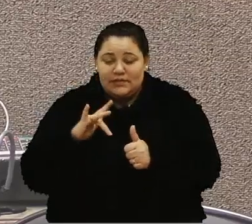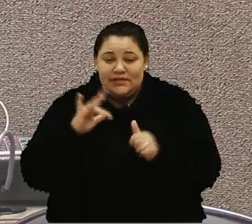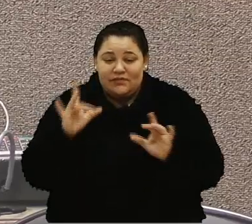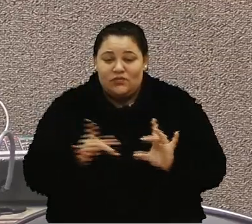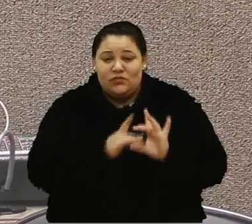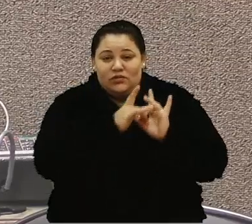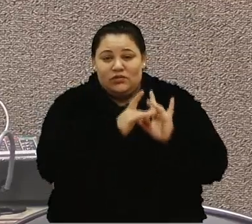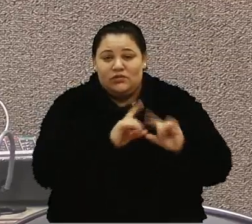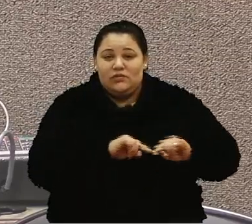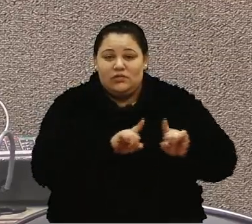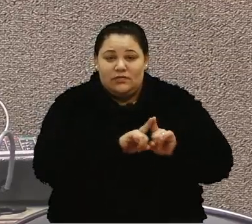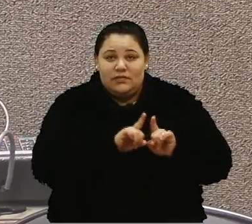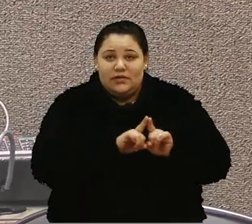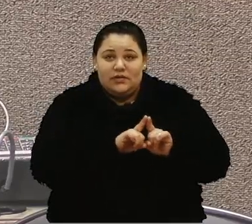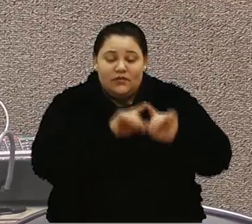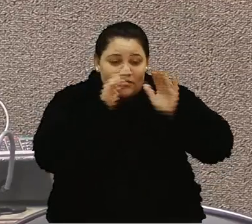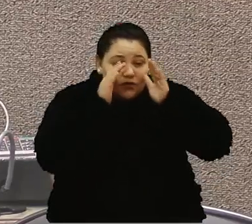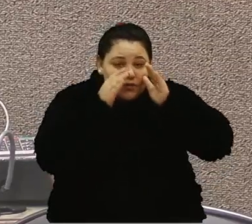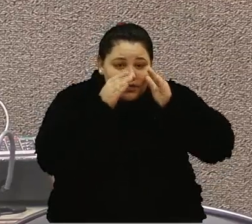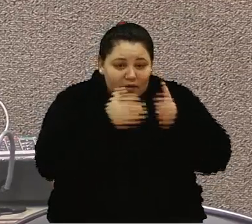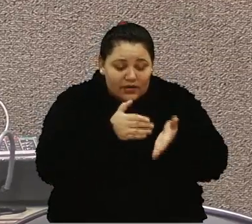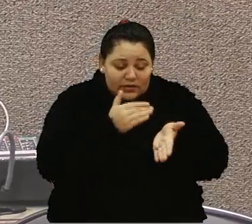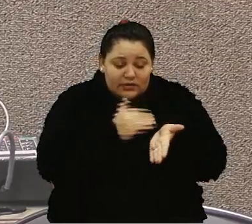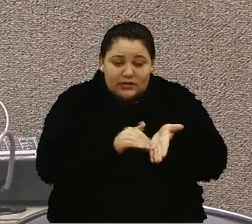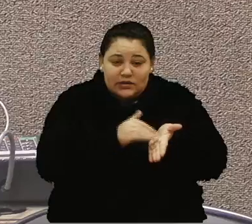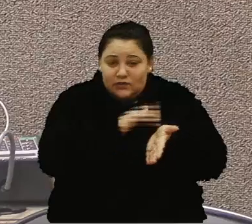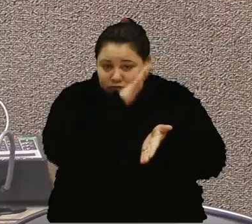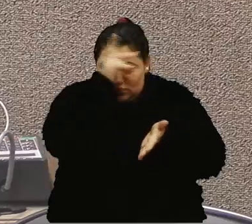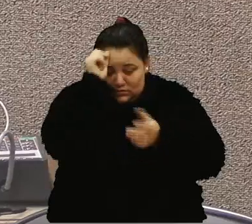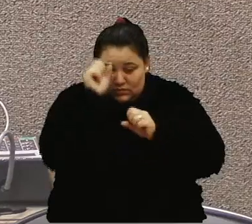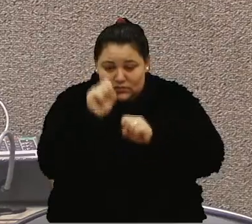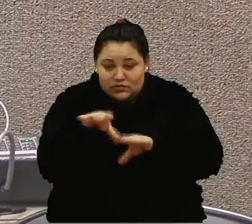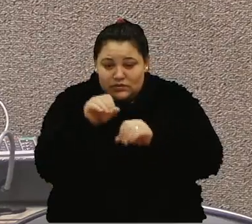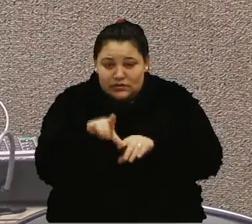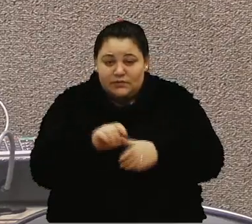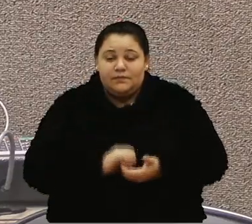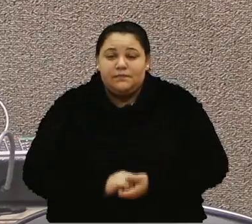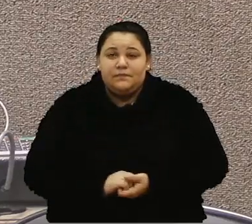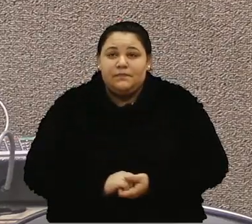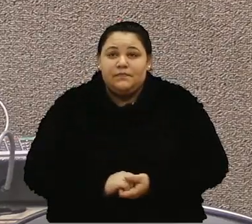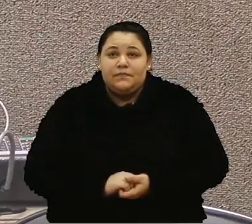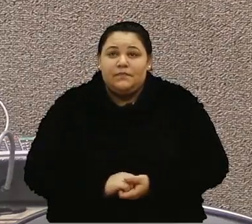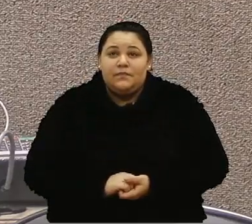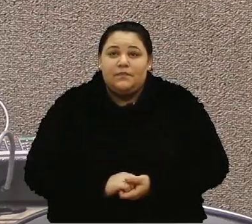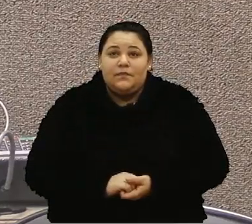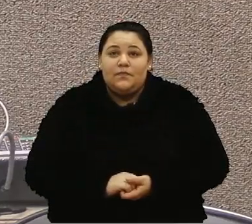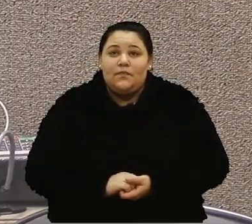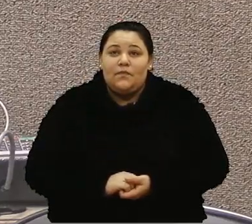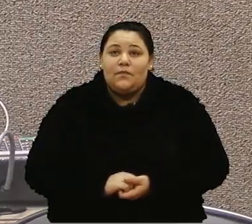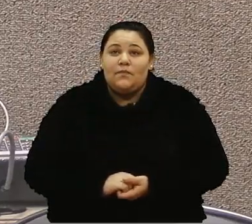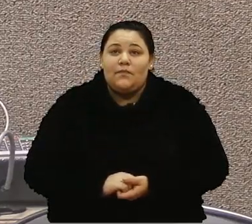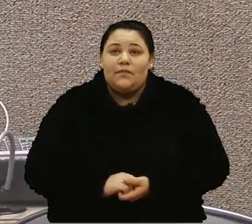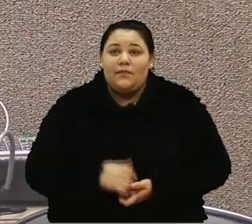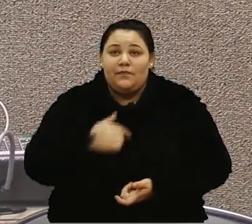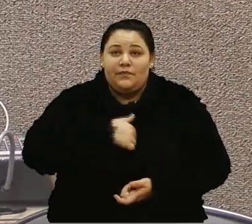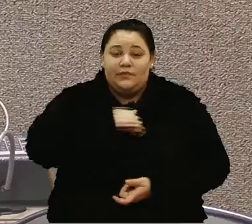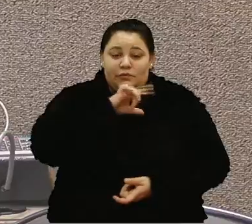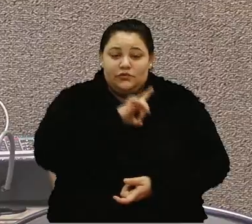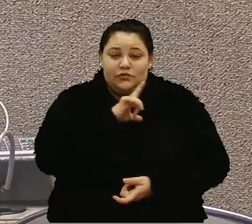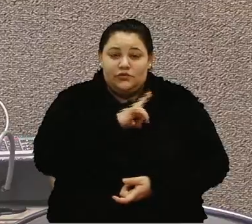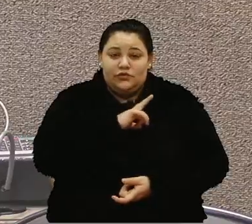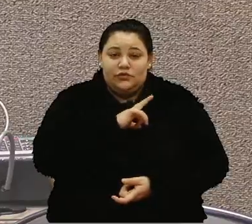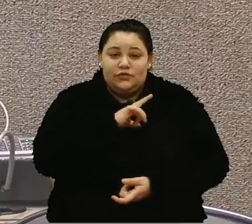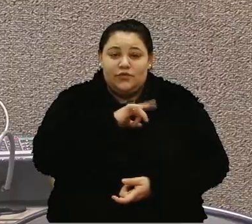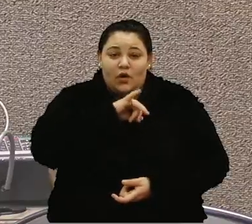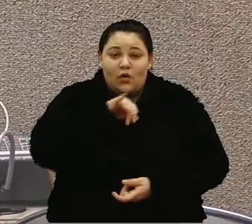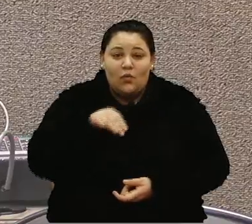alojado, concentrado na Secretaria Municipal de Educação, que quando eu tive a oportunidade de, no governo